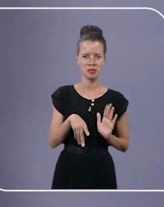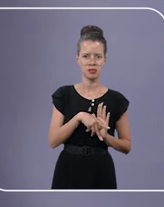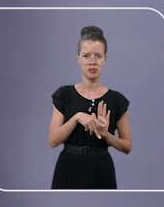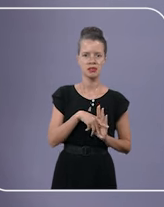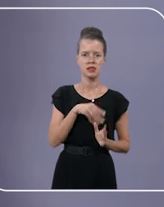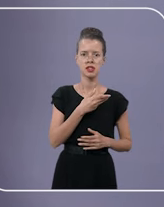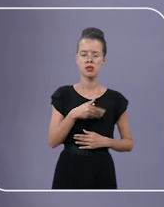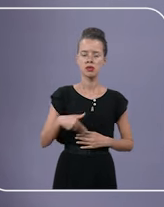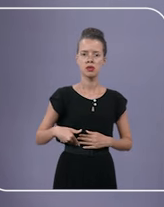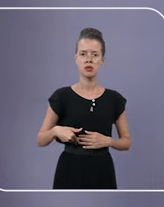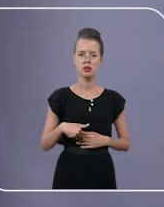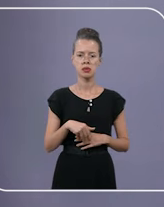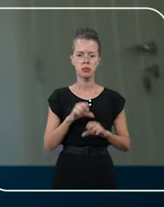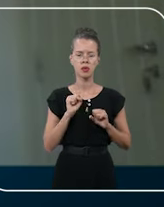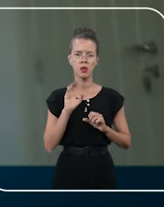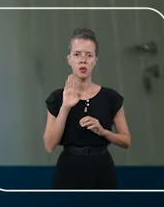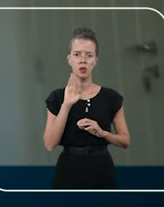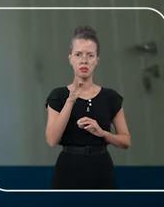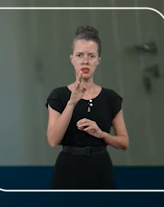Natália?